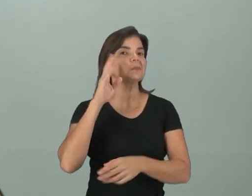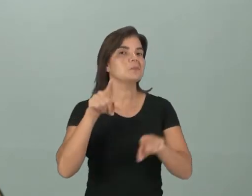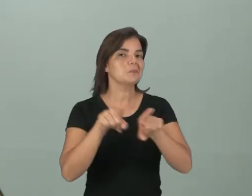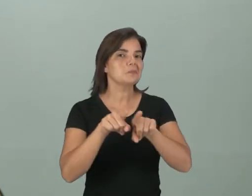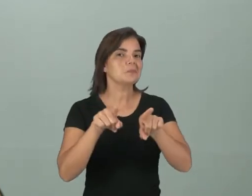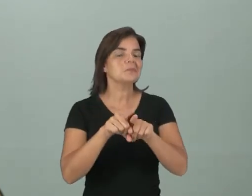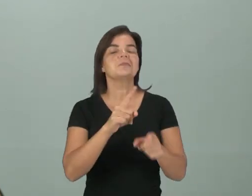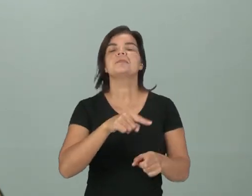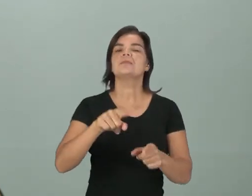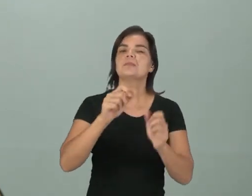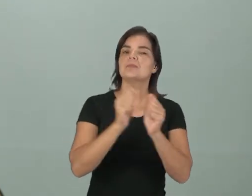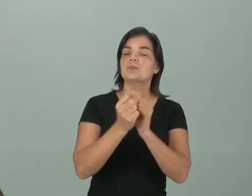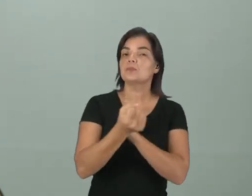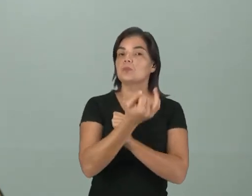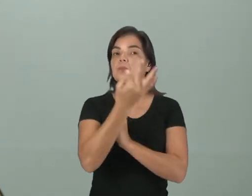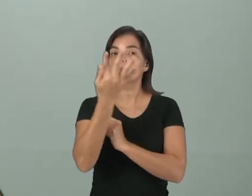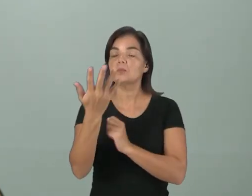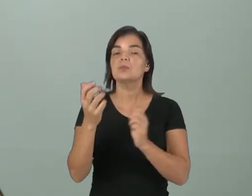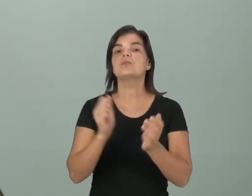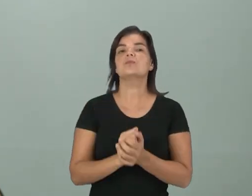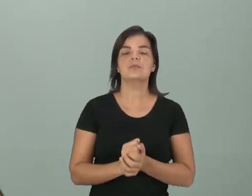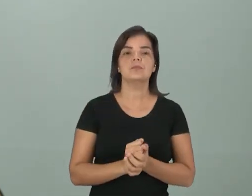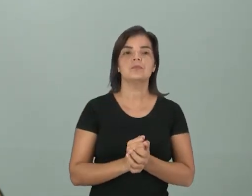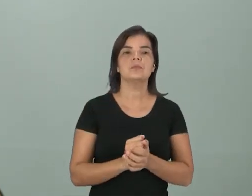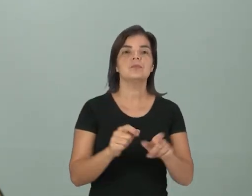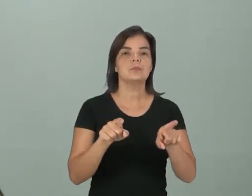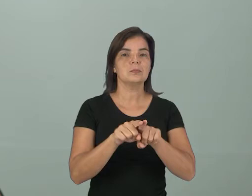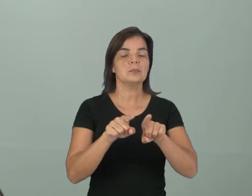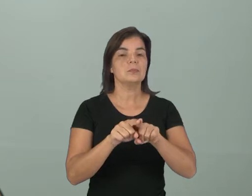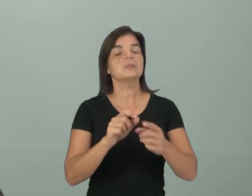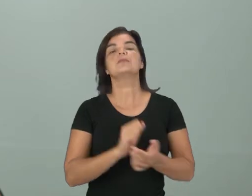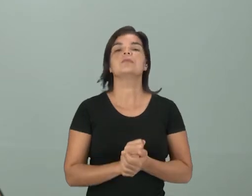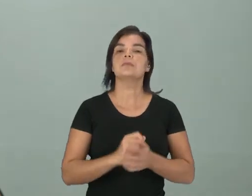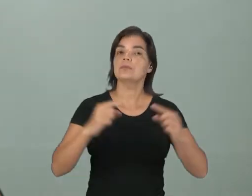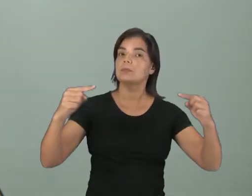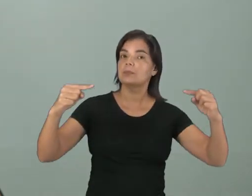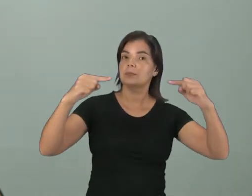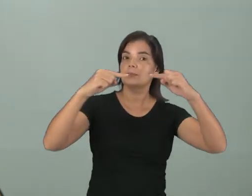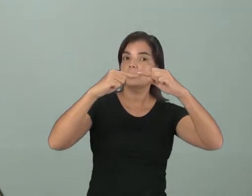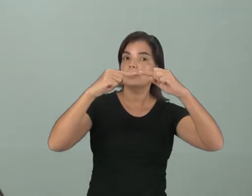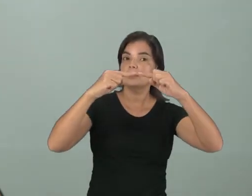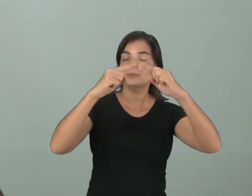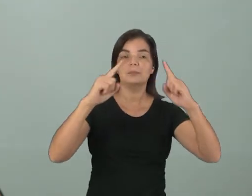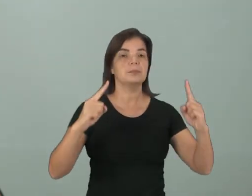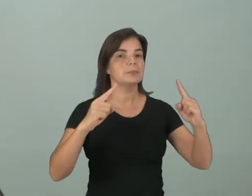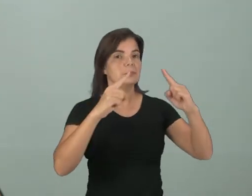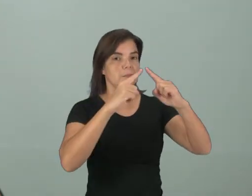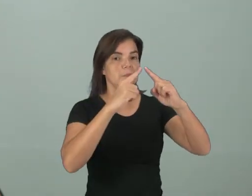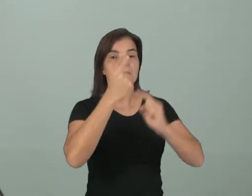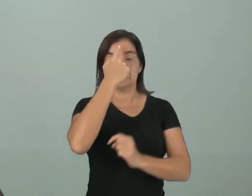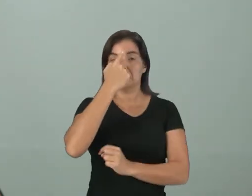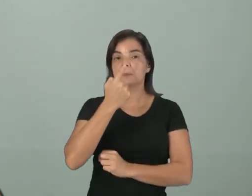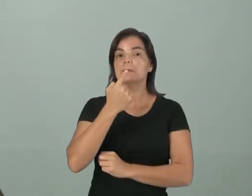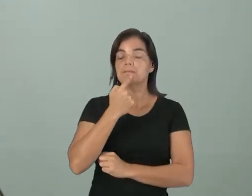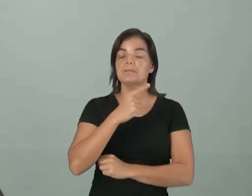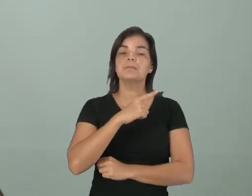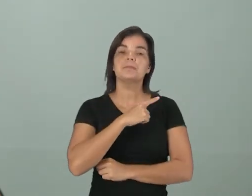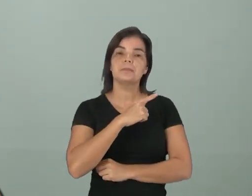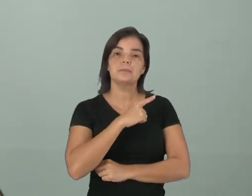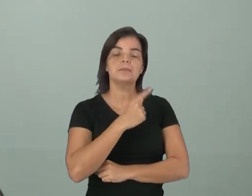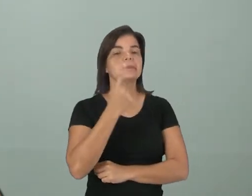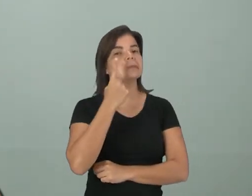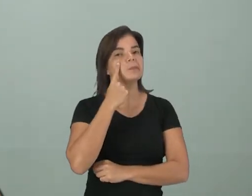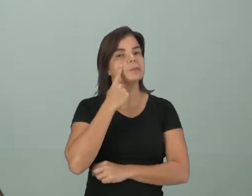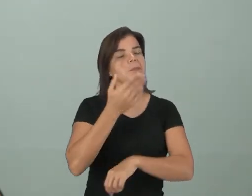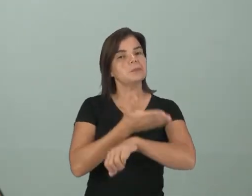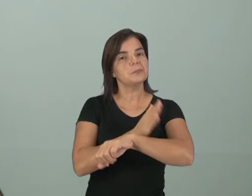Isso mesmo, vamos contar juntos as arestas e os vértices de algumas figuras que nós temos aqui no nosso cartaz.